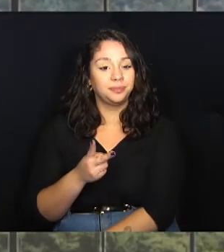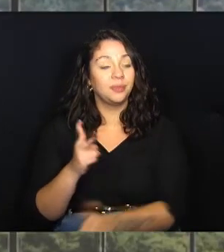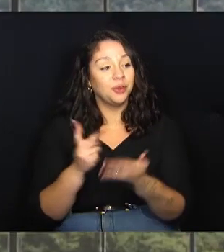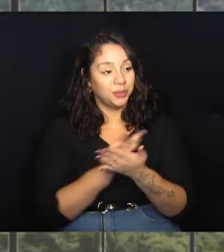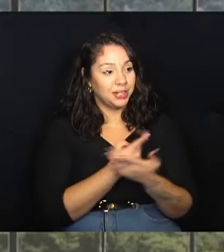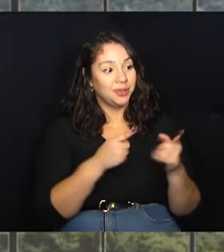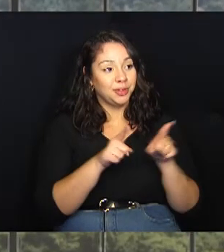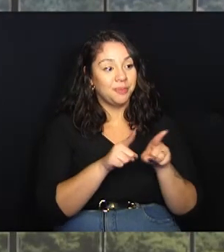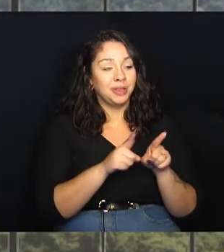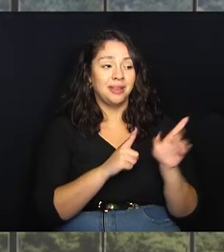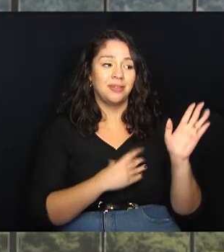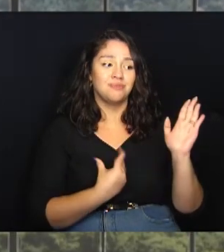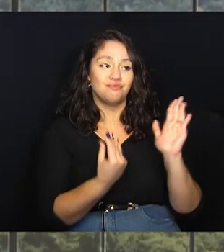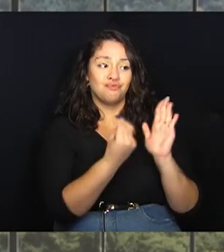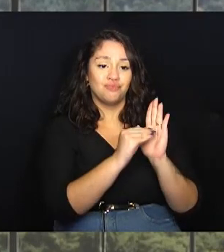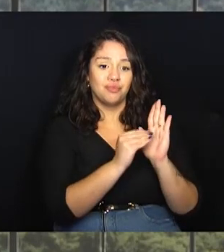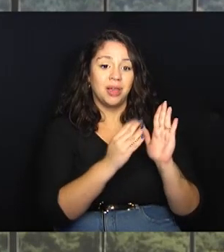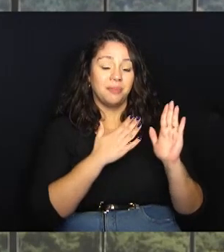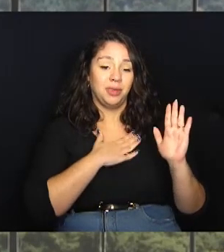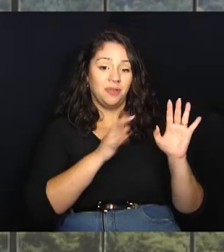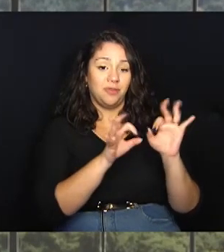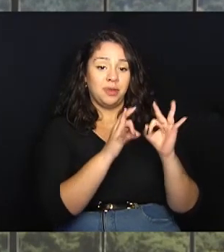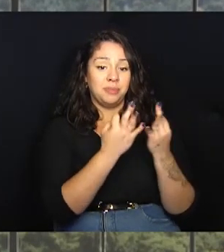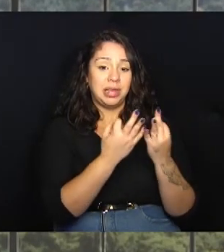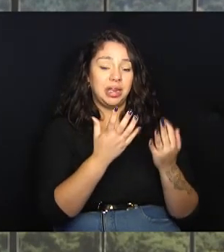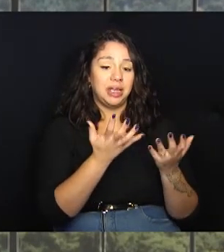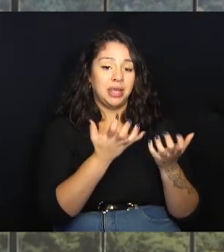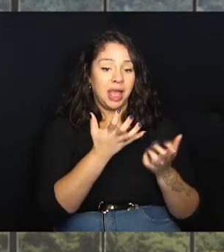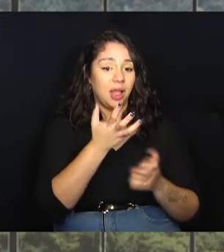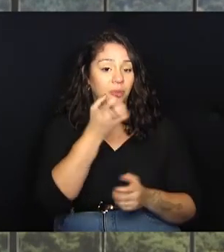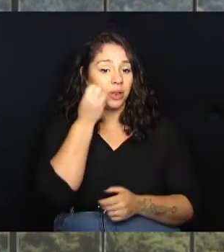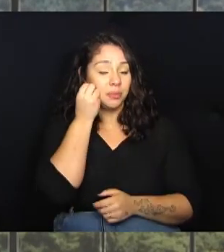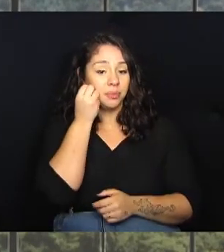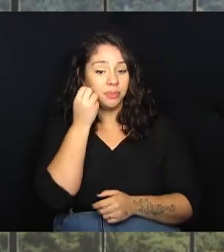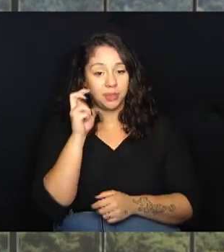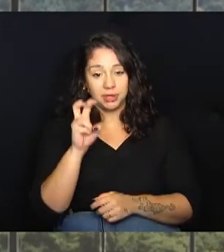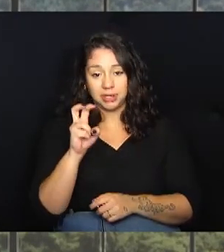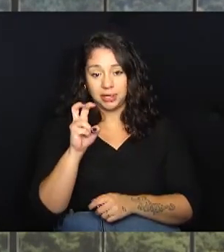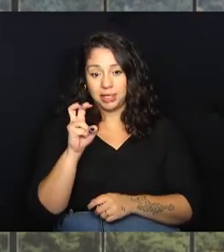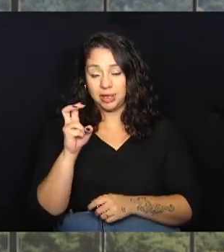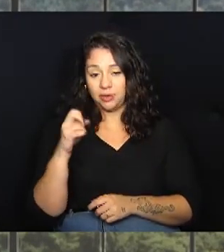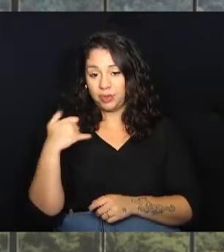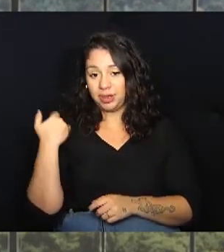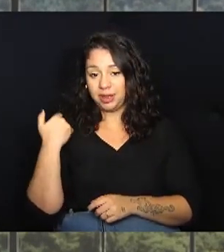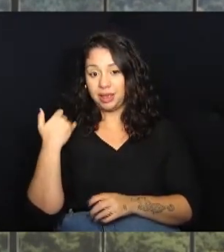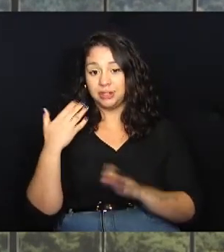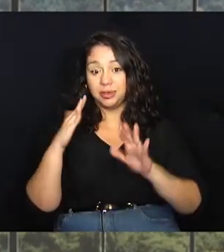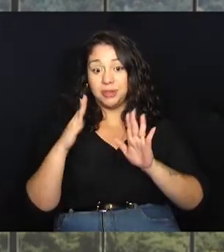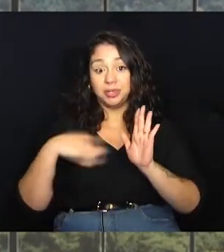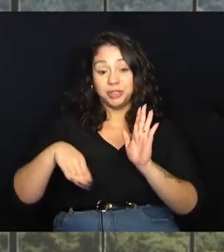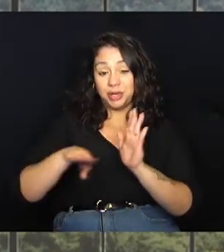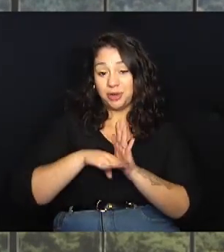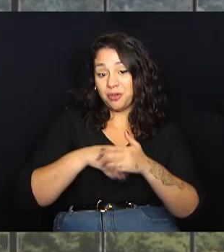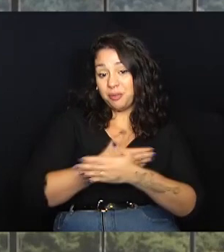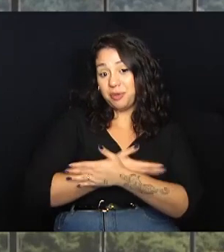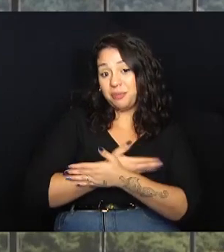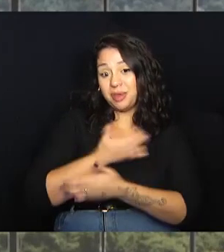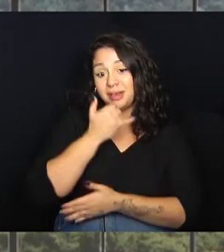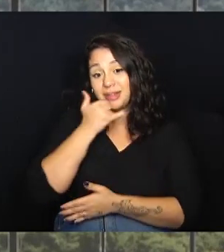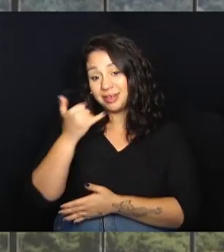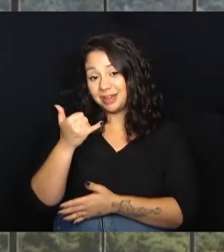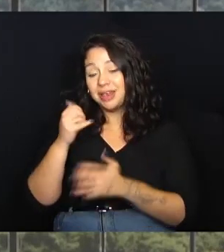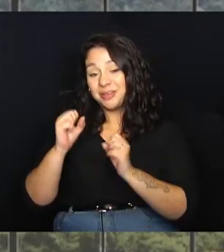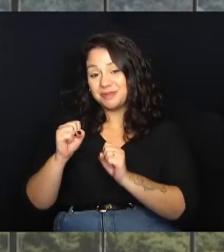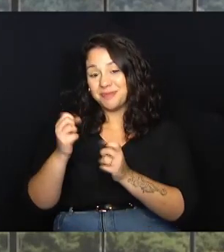fichinha, minha família quer acolher acima de 5 anos, mas chegou um bebê e vocês ligam, ela fala, nós pode